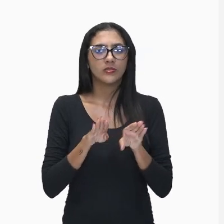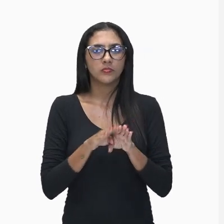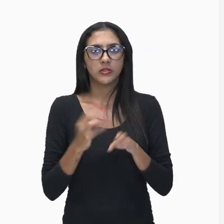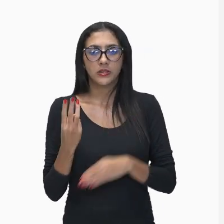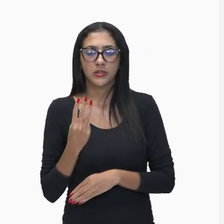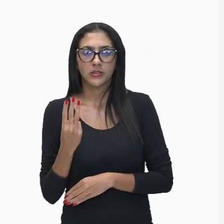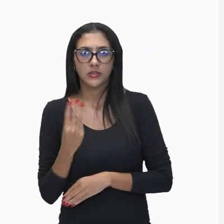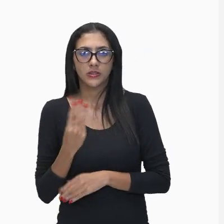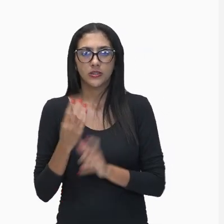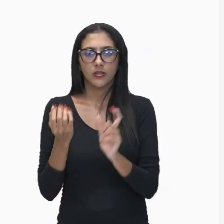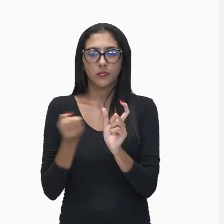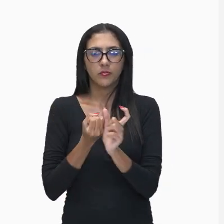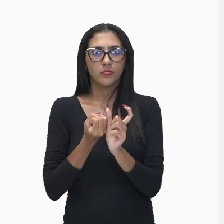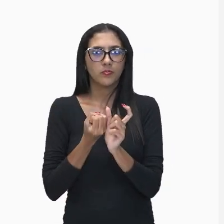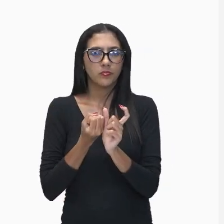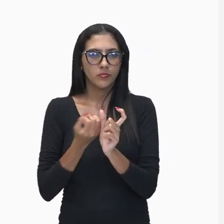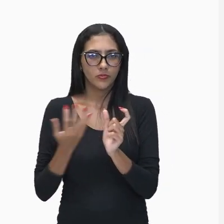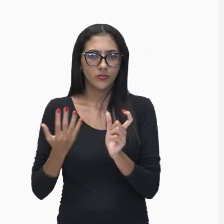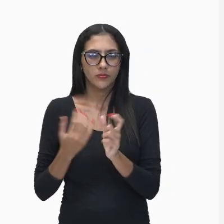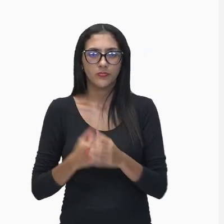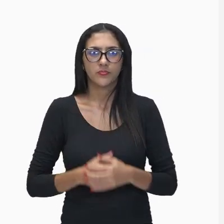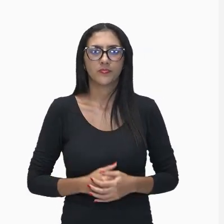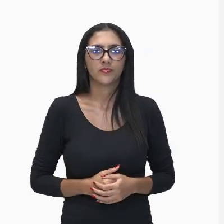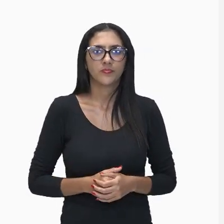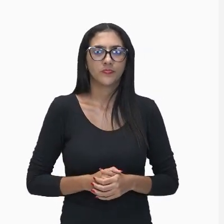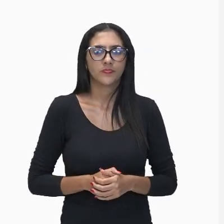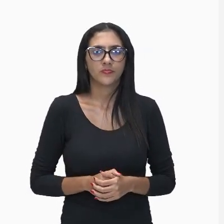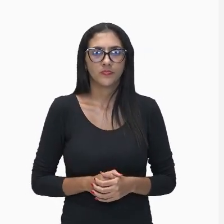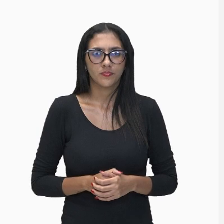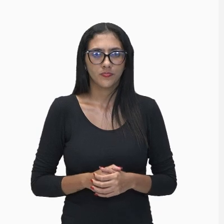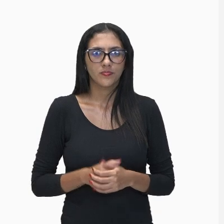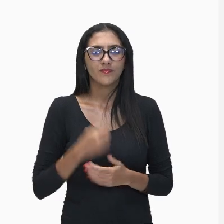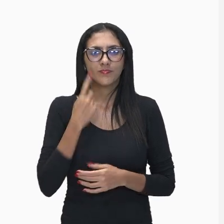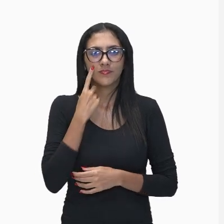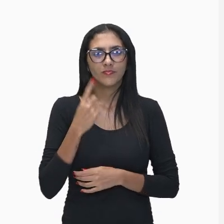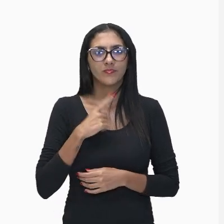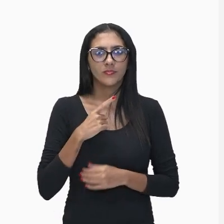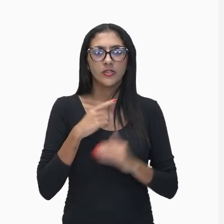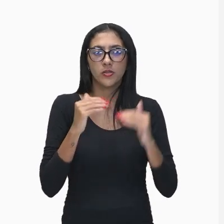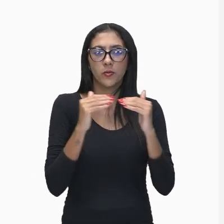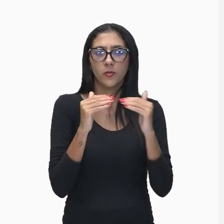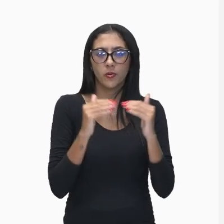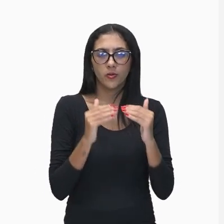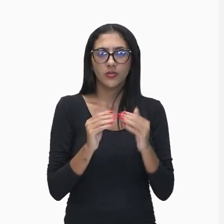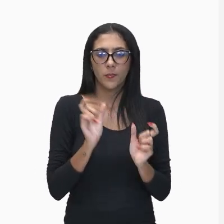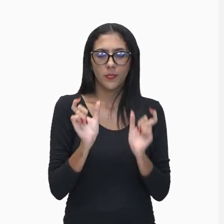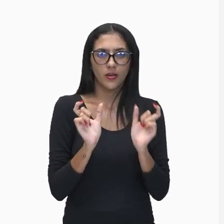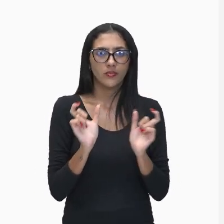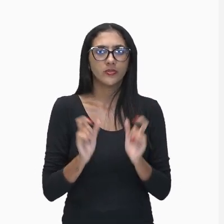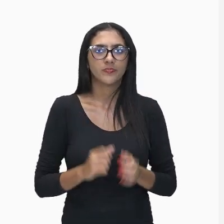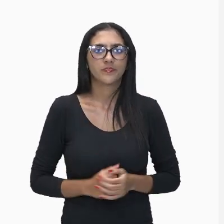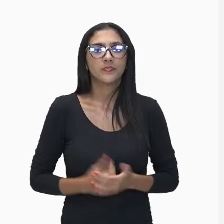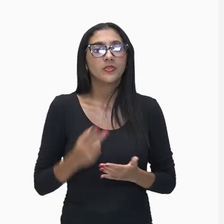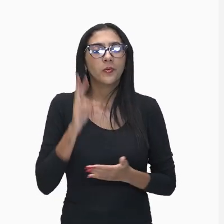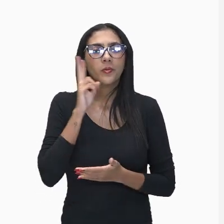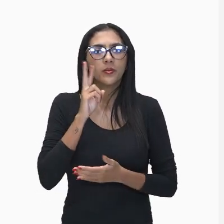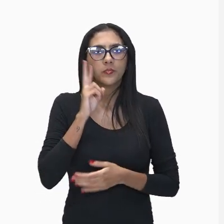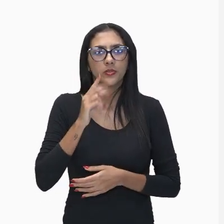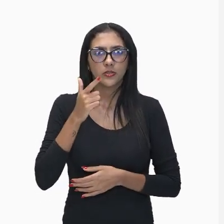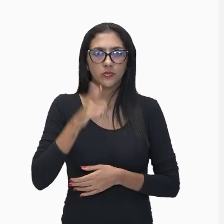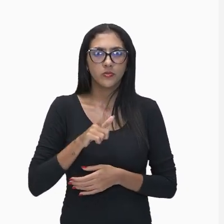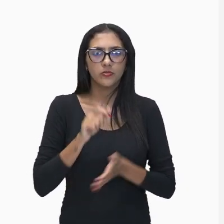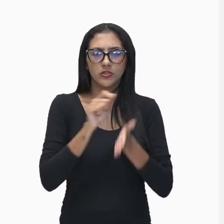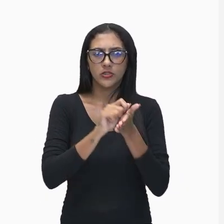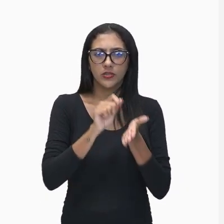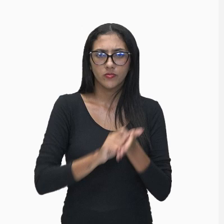plural também, existem. Ok? Então, recapitulando lá o nosso verbo fazer, como ele fica de